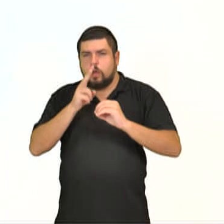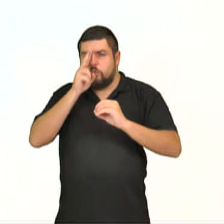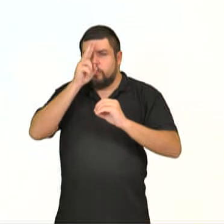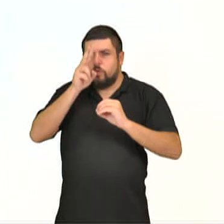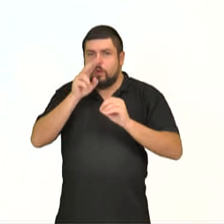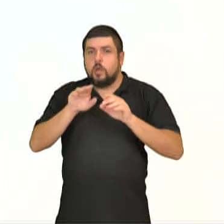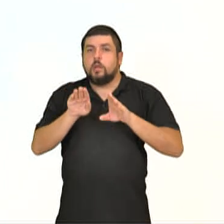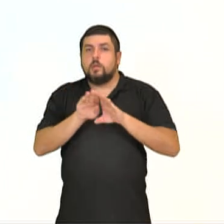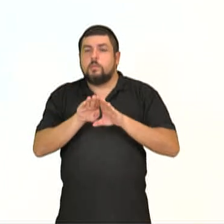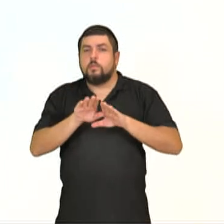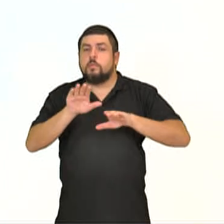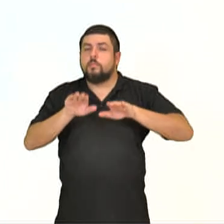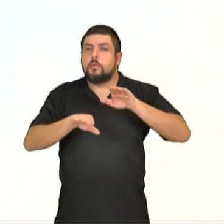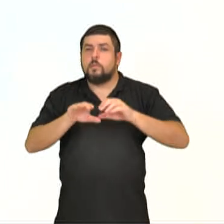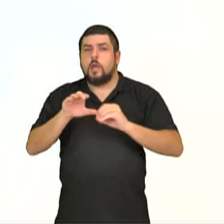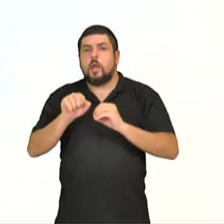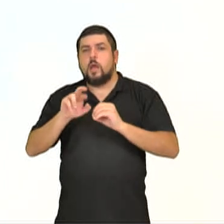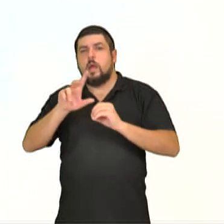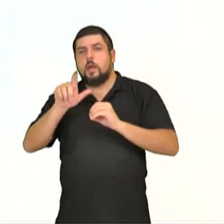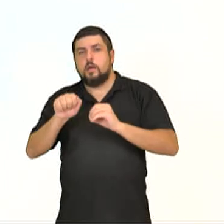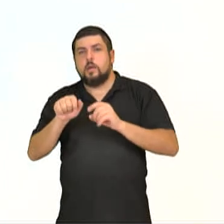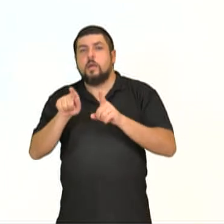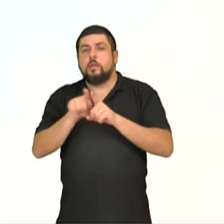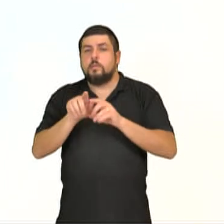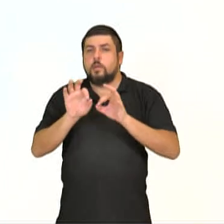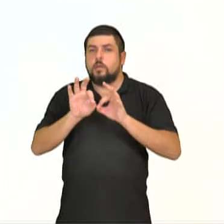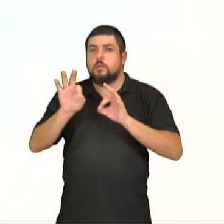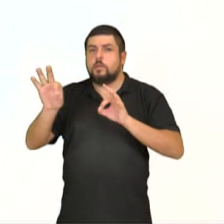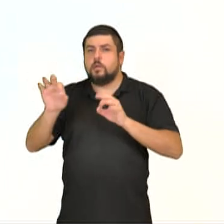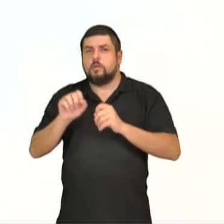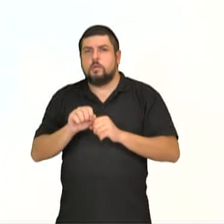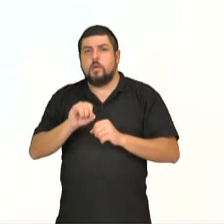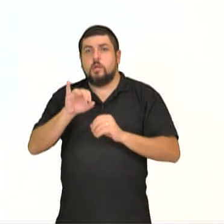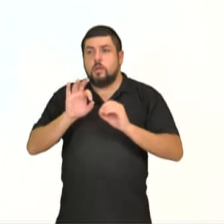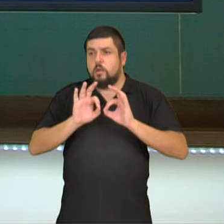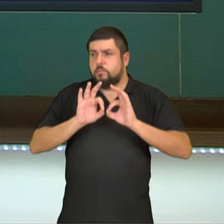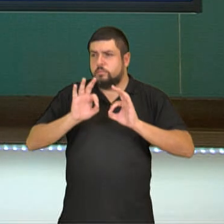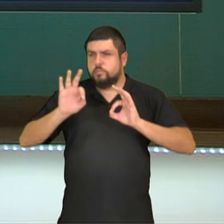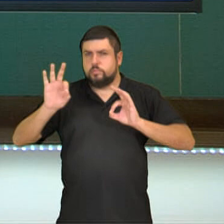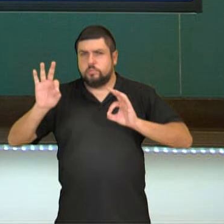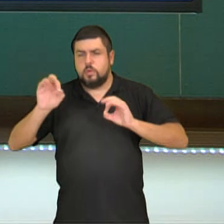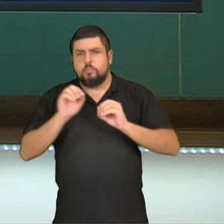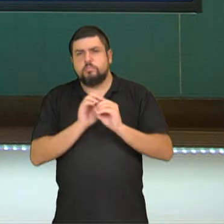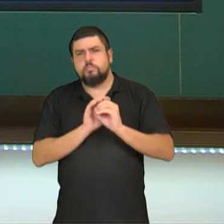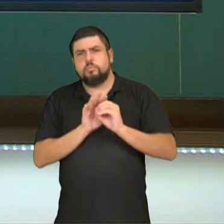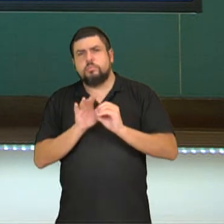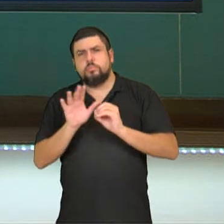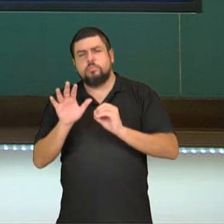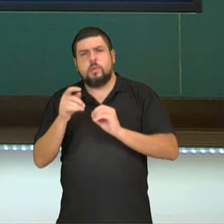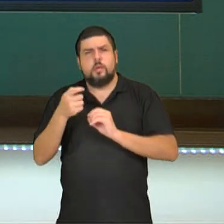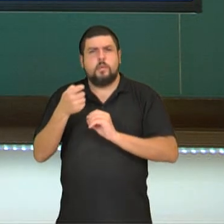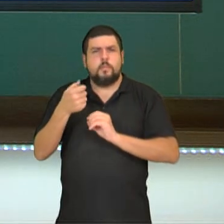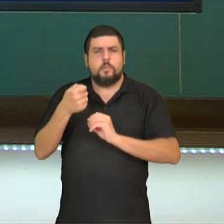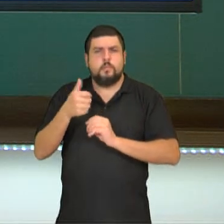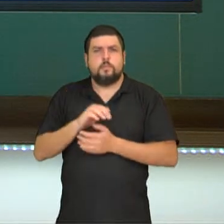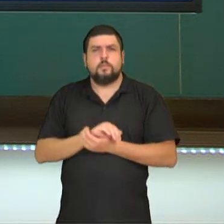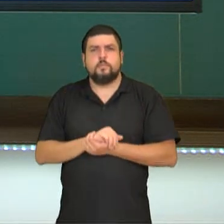da carga e depende da distância ao quadrado. Quanto maior a distância, menor é o campo e diminui com o quadrado da distância.